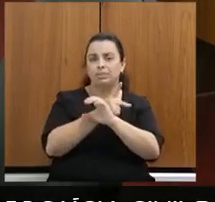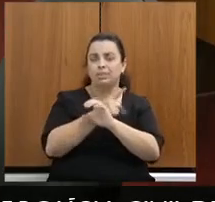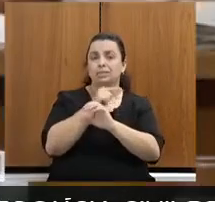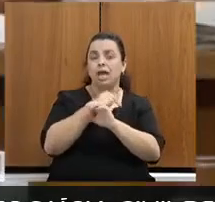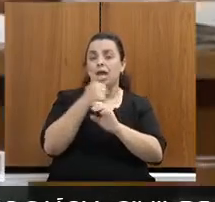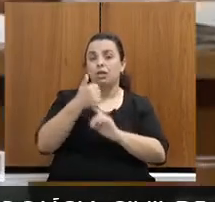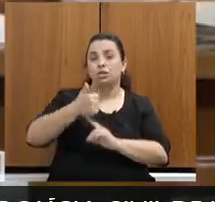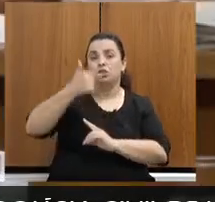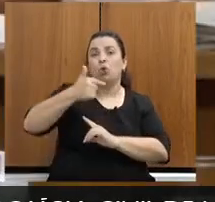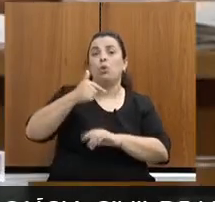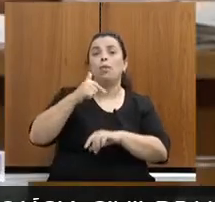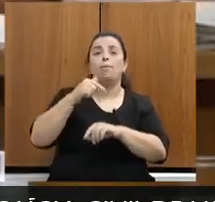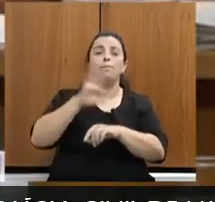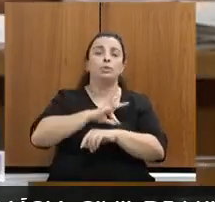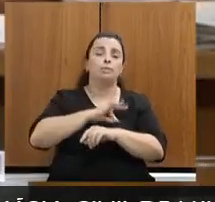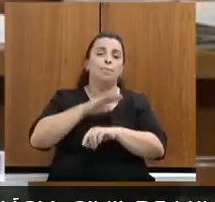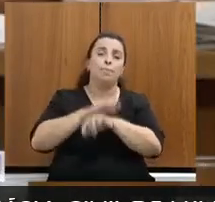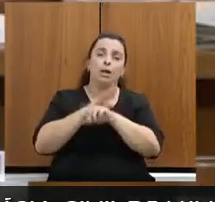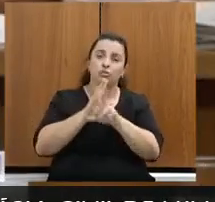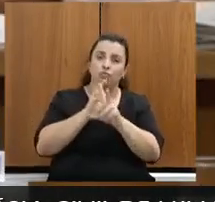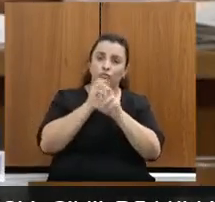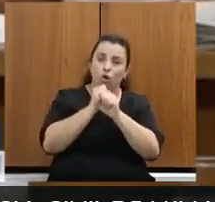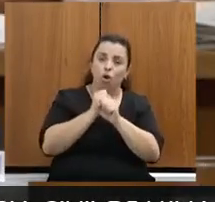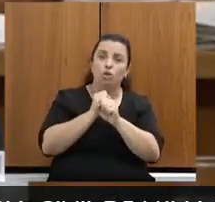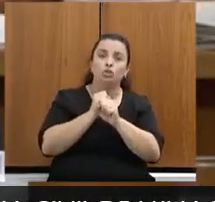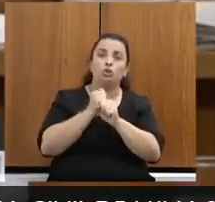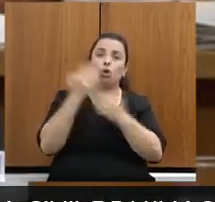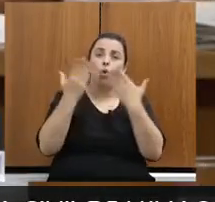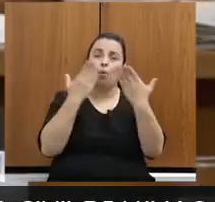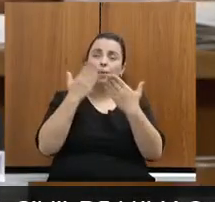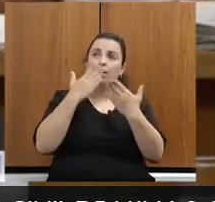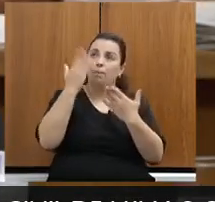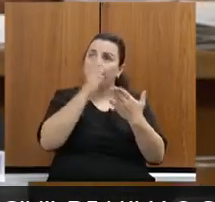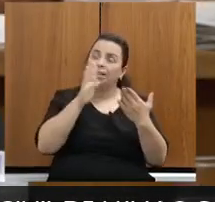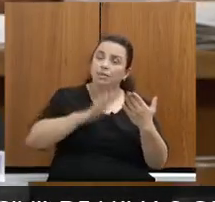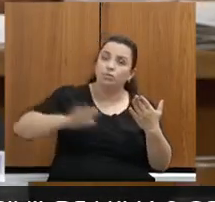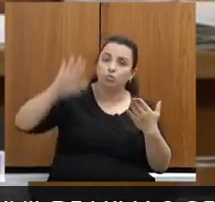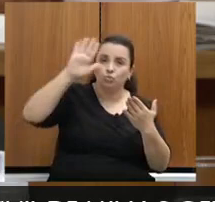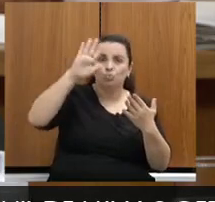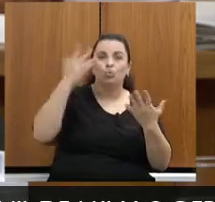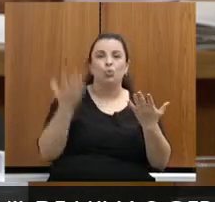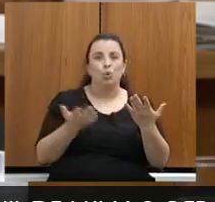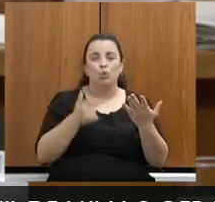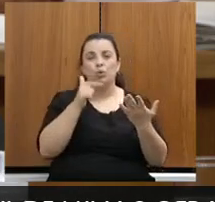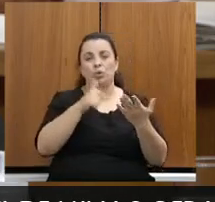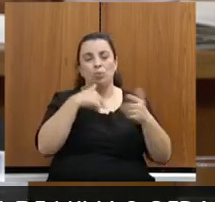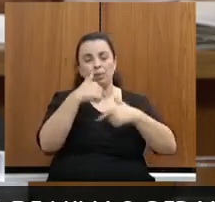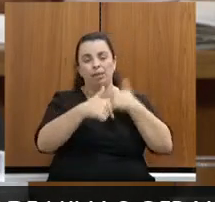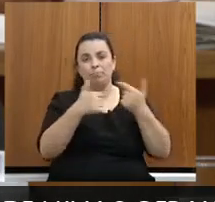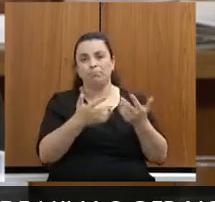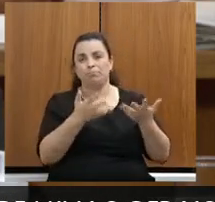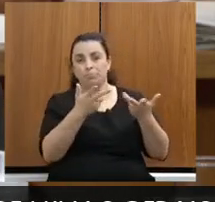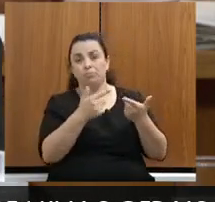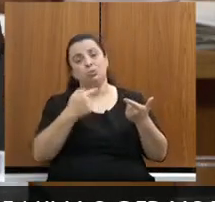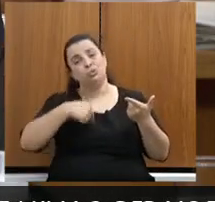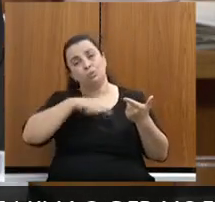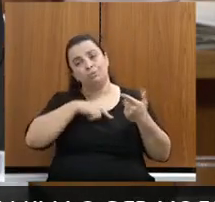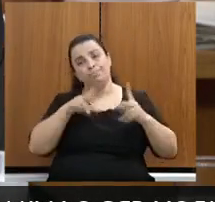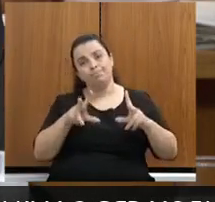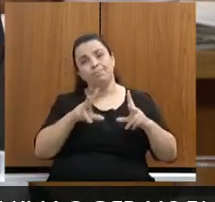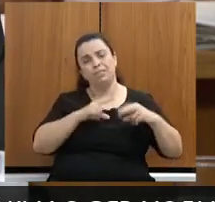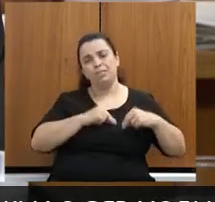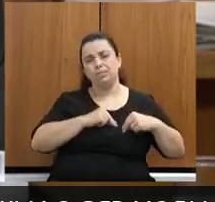polícia do Brasil com resultados extremamente expressivos acreditamos que nós merecemos ter uma